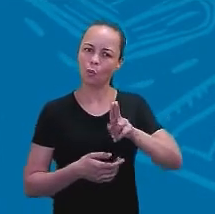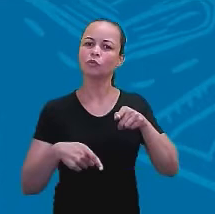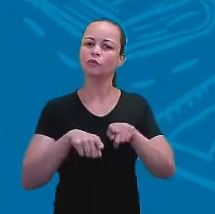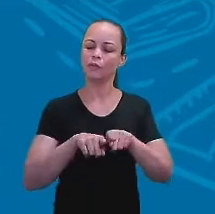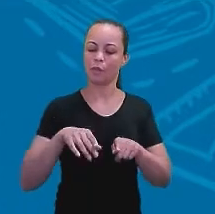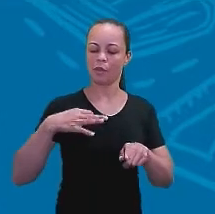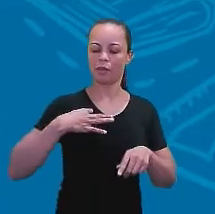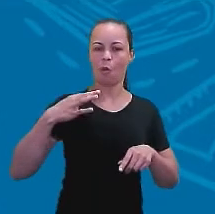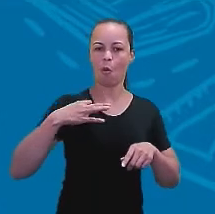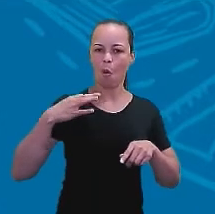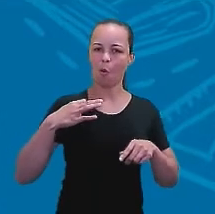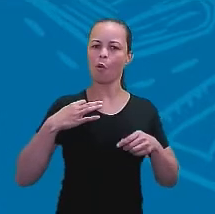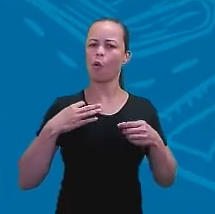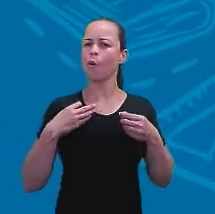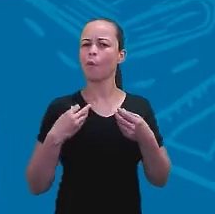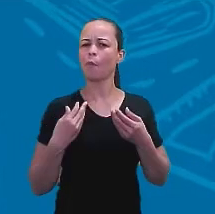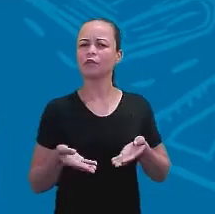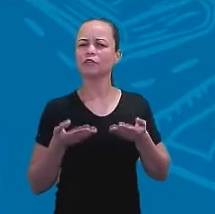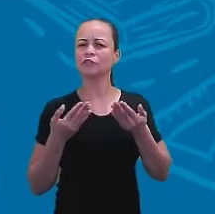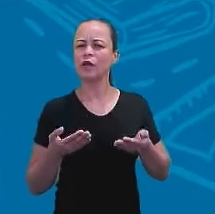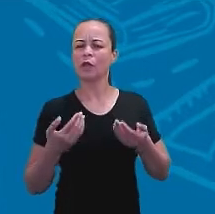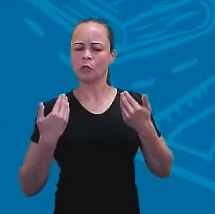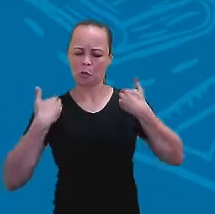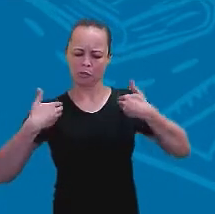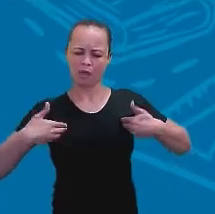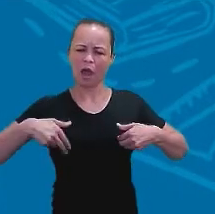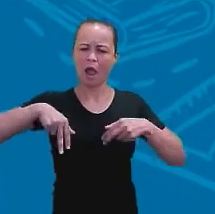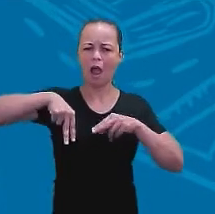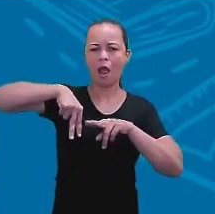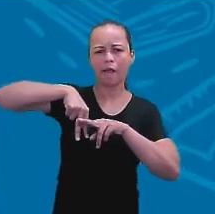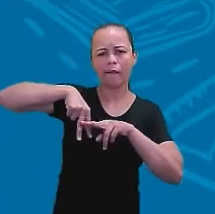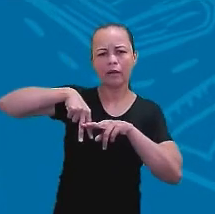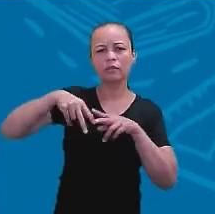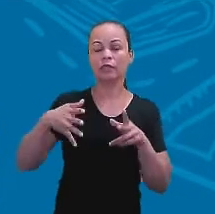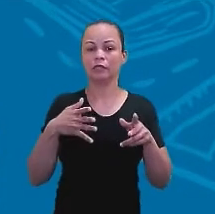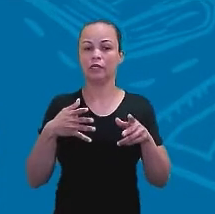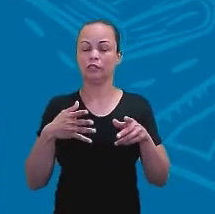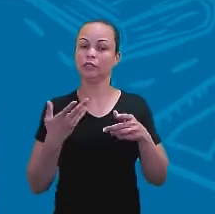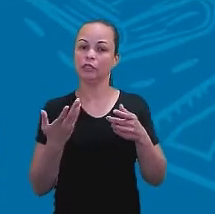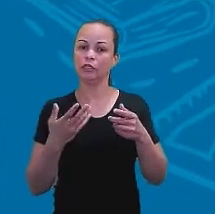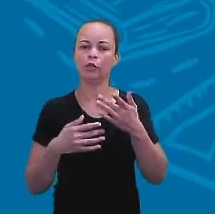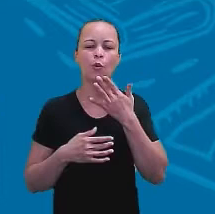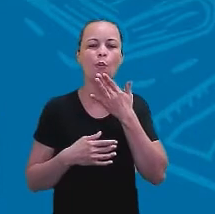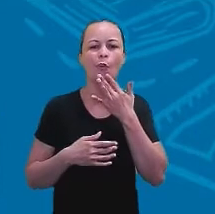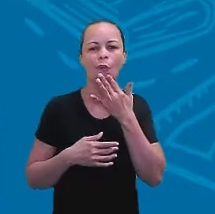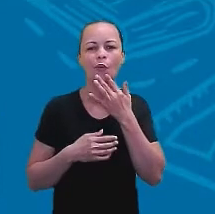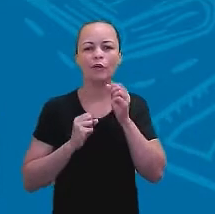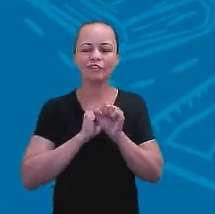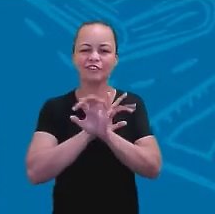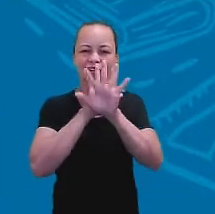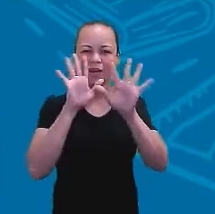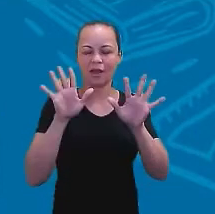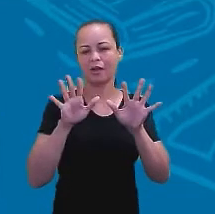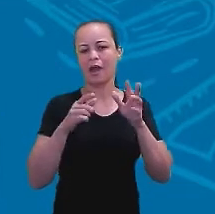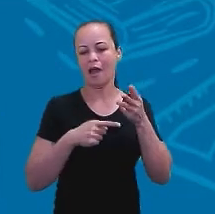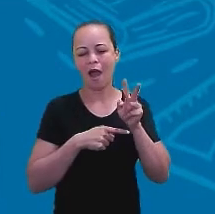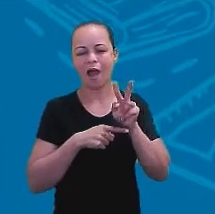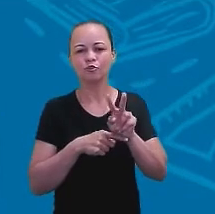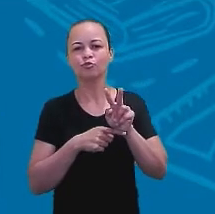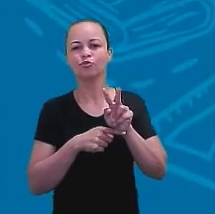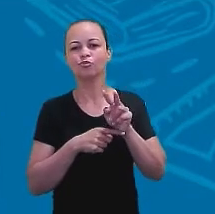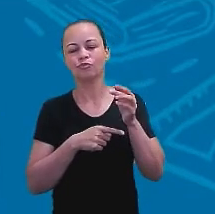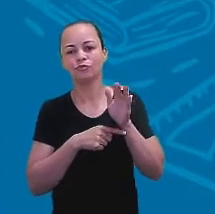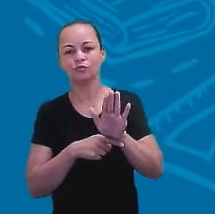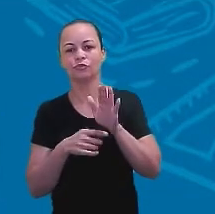como bermuda, saia e regata, e de cores claras, ajuda a diminuir a sensação